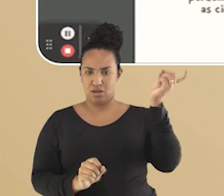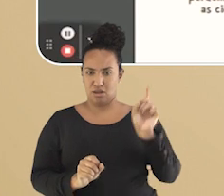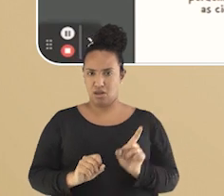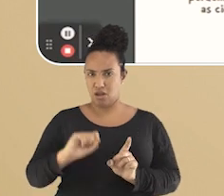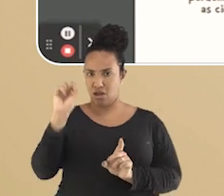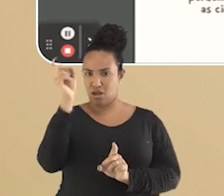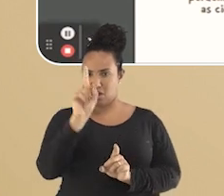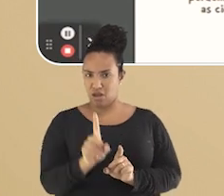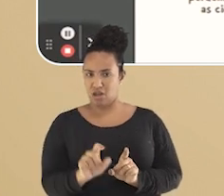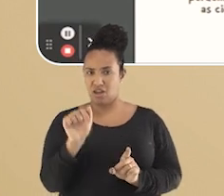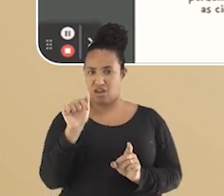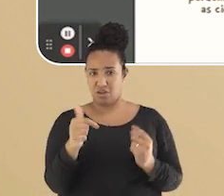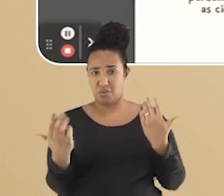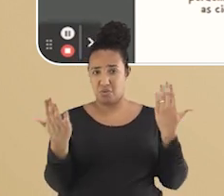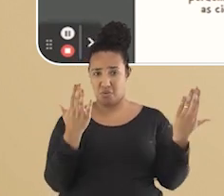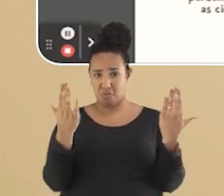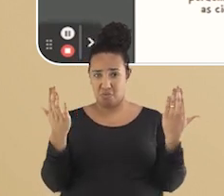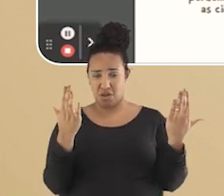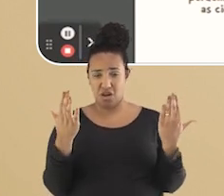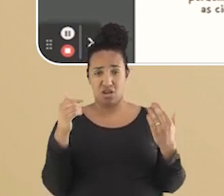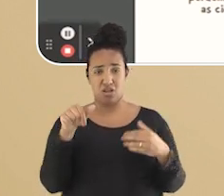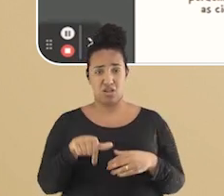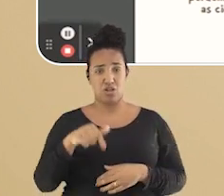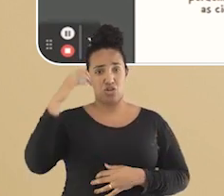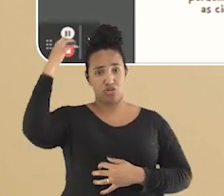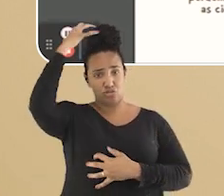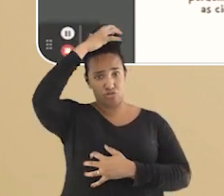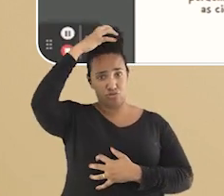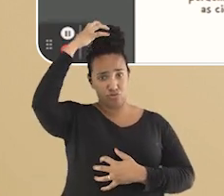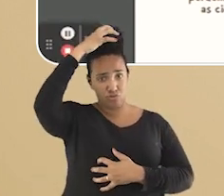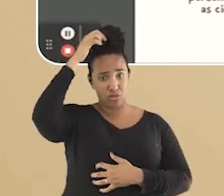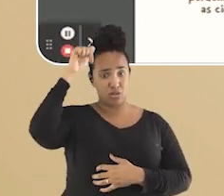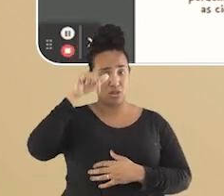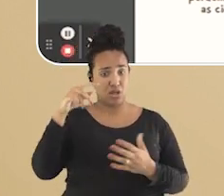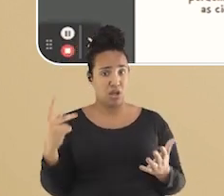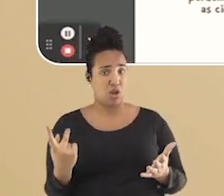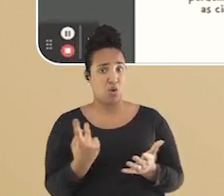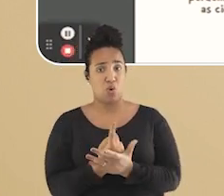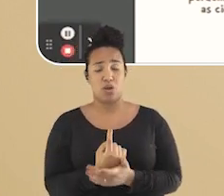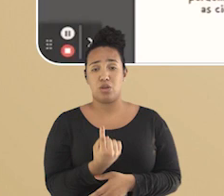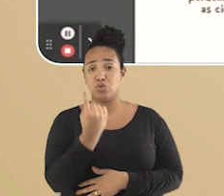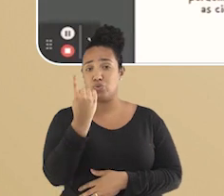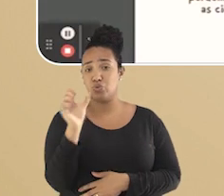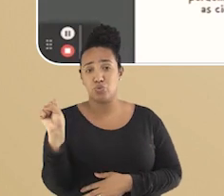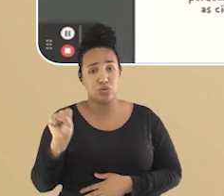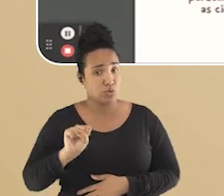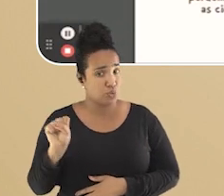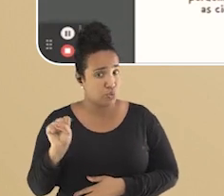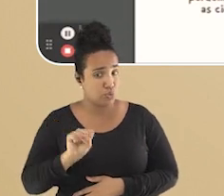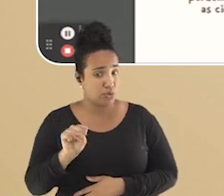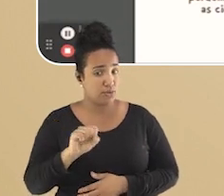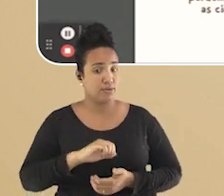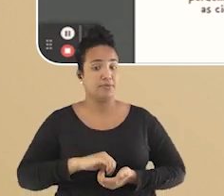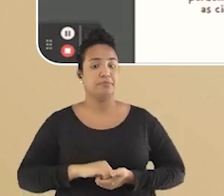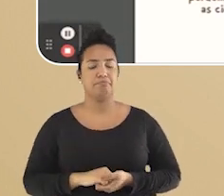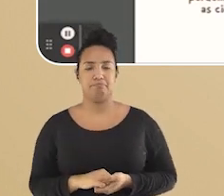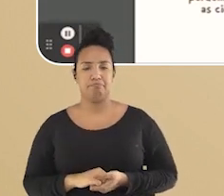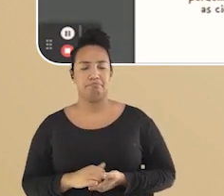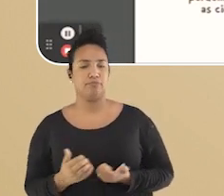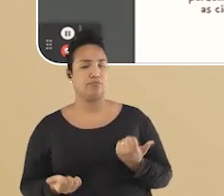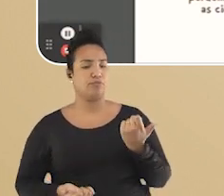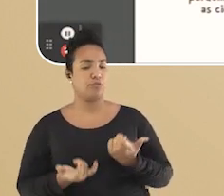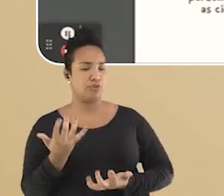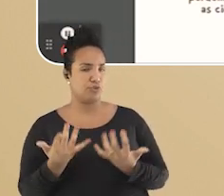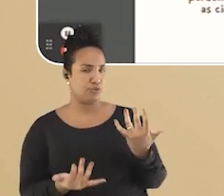à de 1000 chuveiros elétricos e que ele geralmente ocorre em menos de um segundo? E o